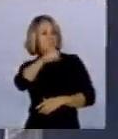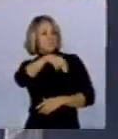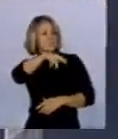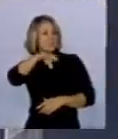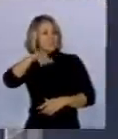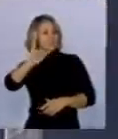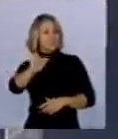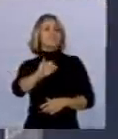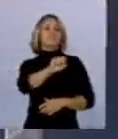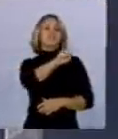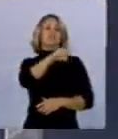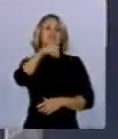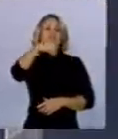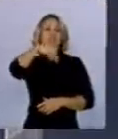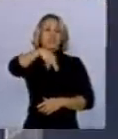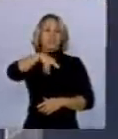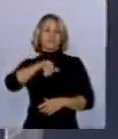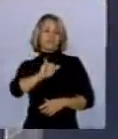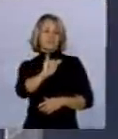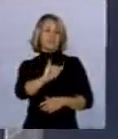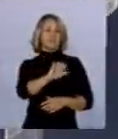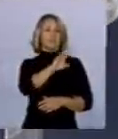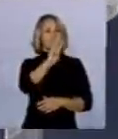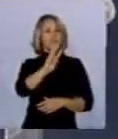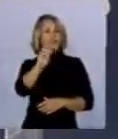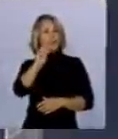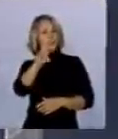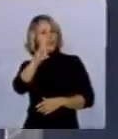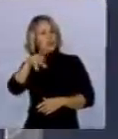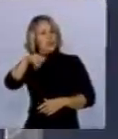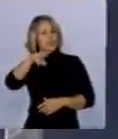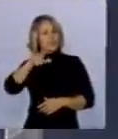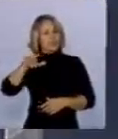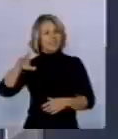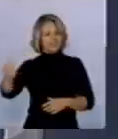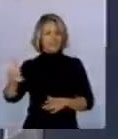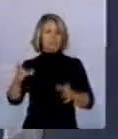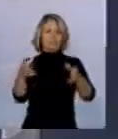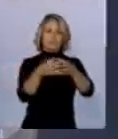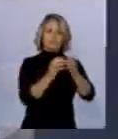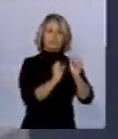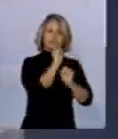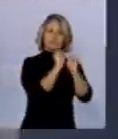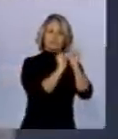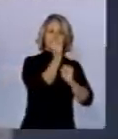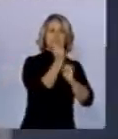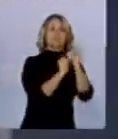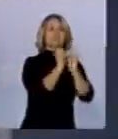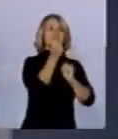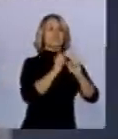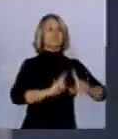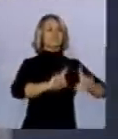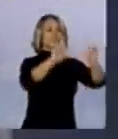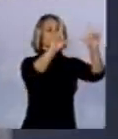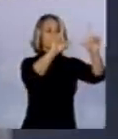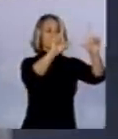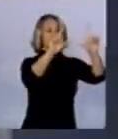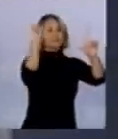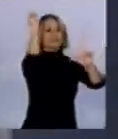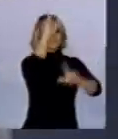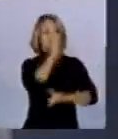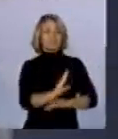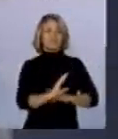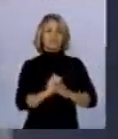Sony Warner o mercado audiovisual brasileiro é importante e Crescente de 2001 a